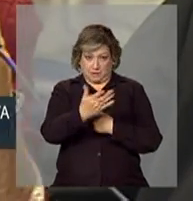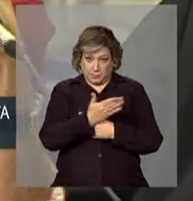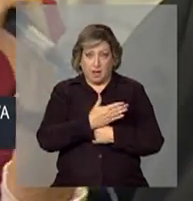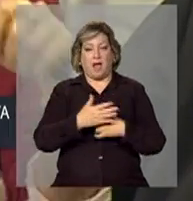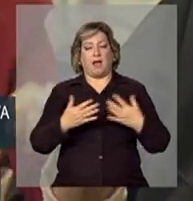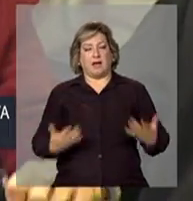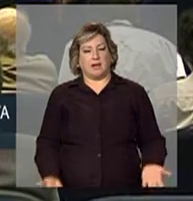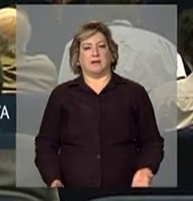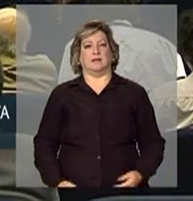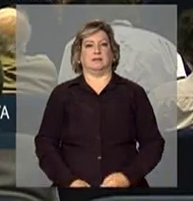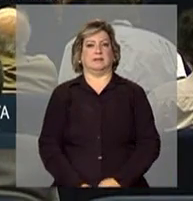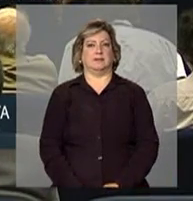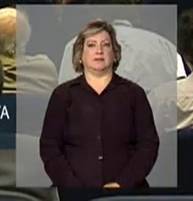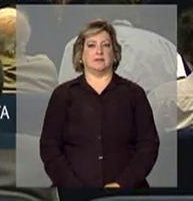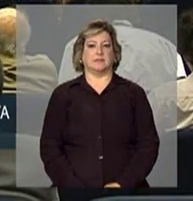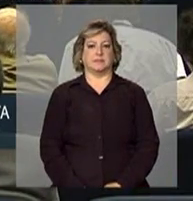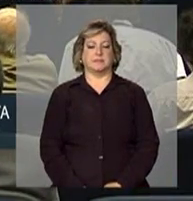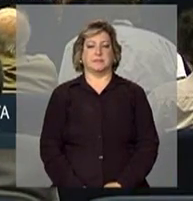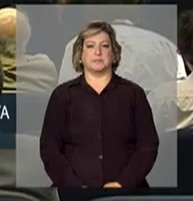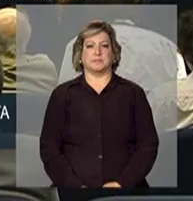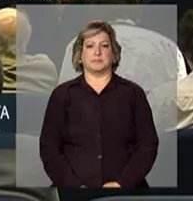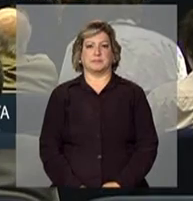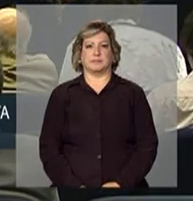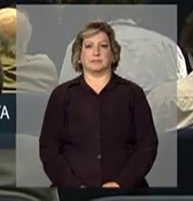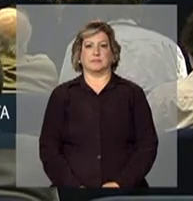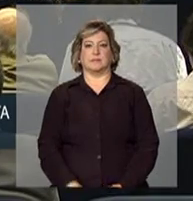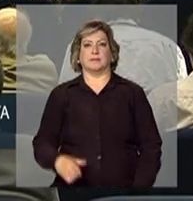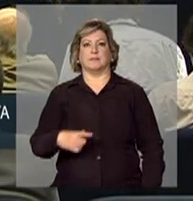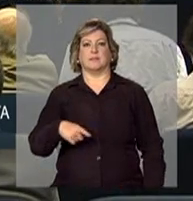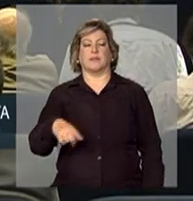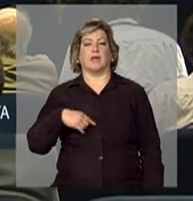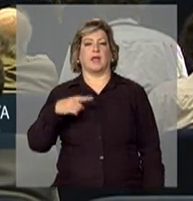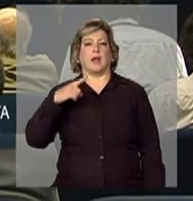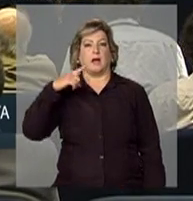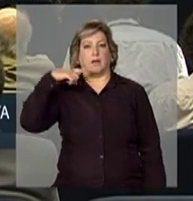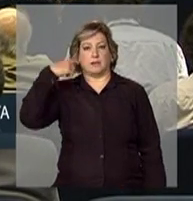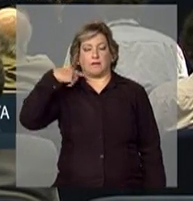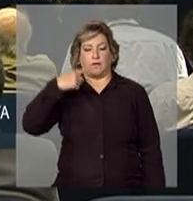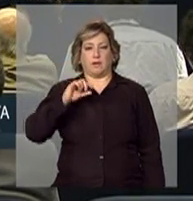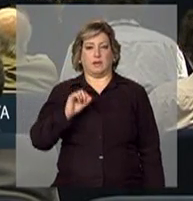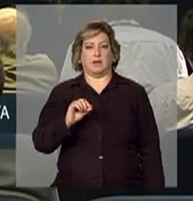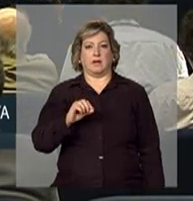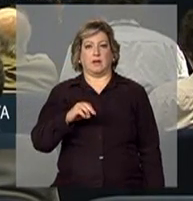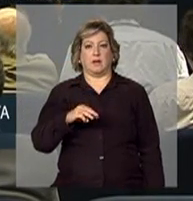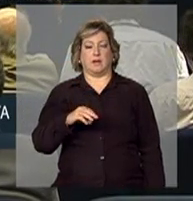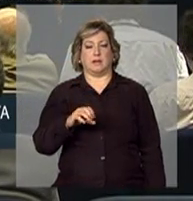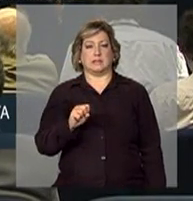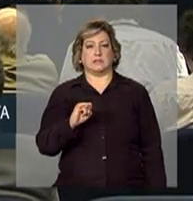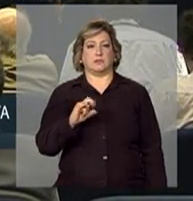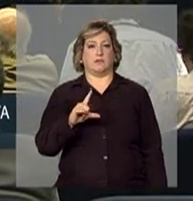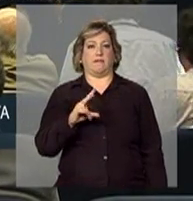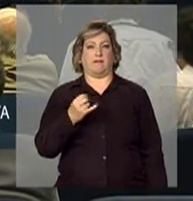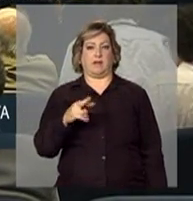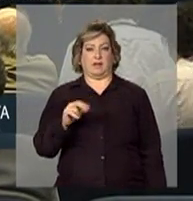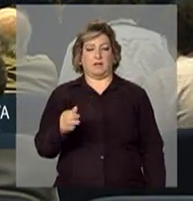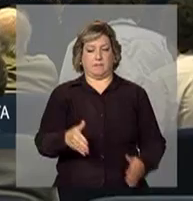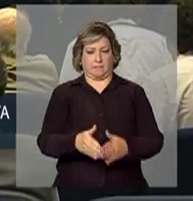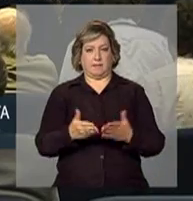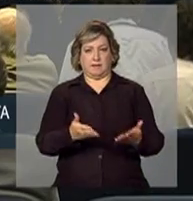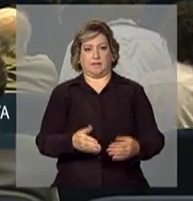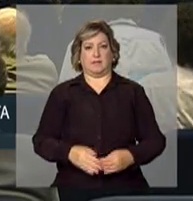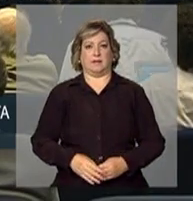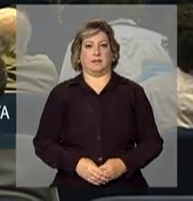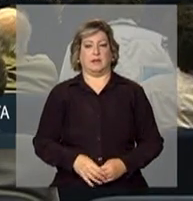papel. Está inscrito agora o advogado Modesto da Silveira, por gentileza. Aqui, por favor. Não,